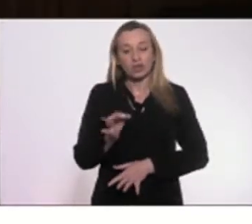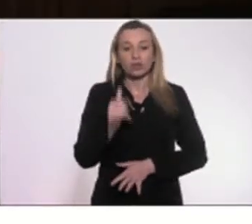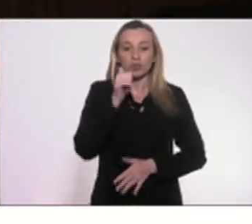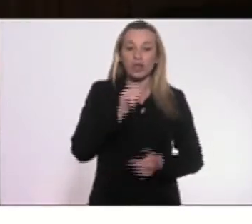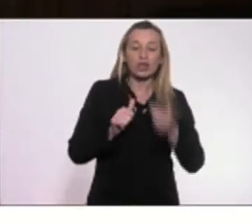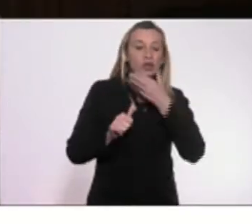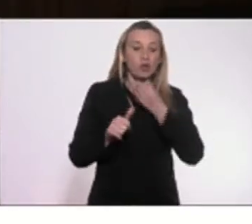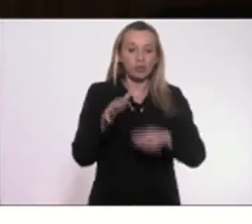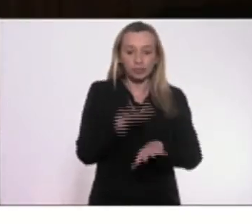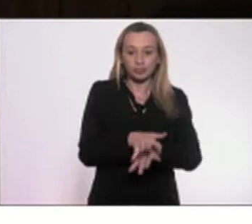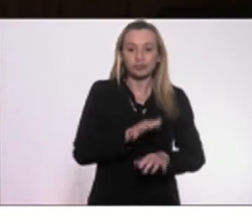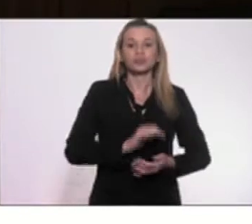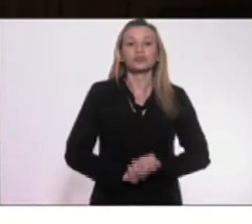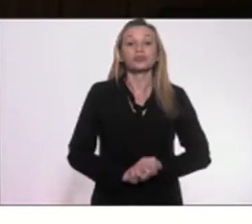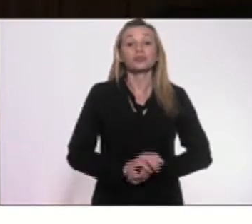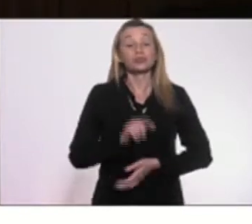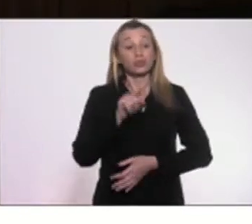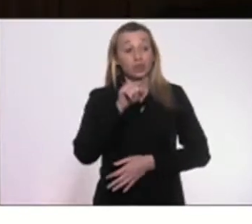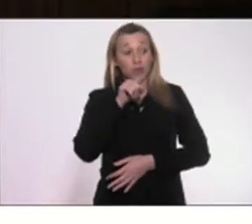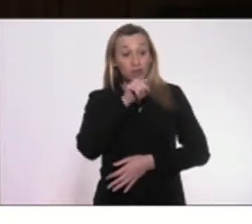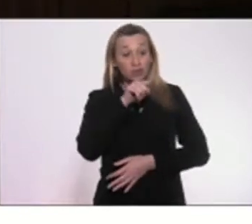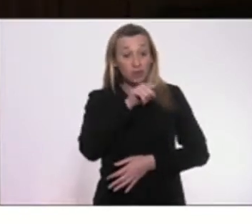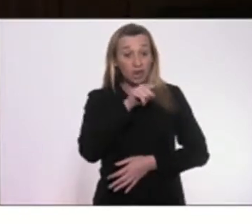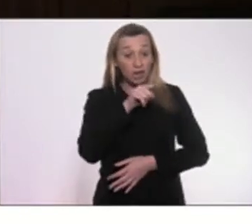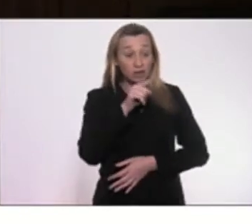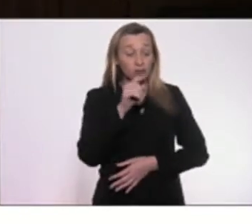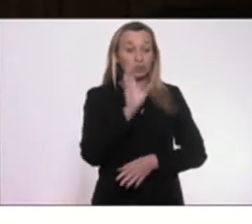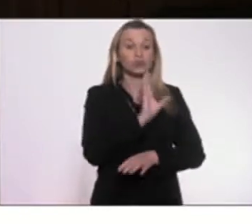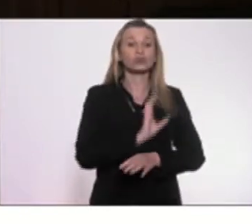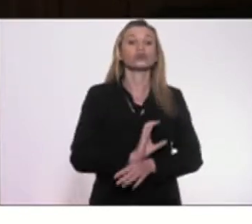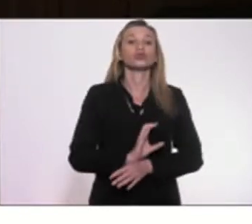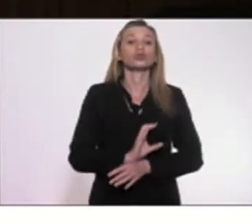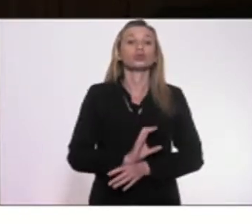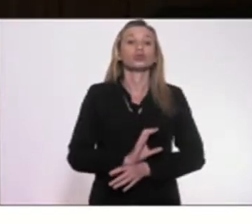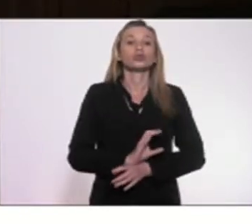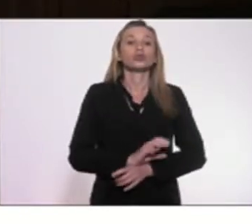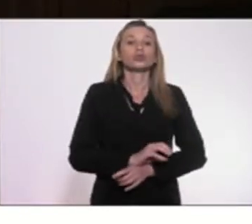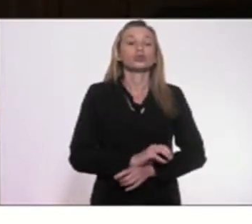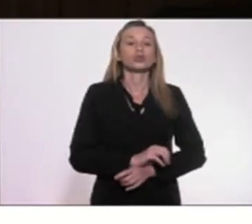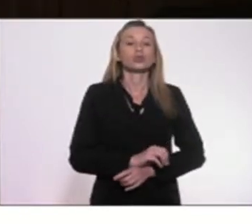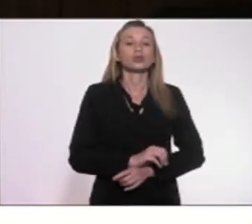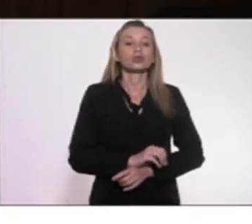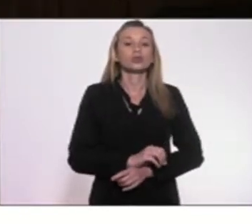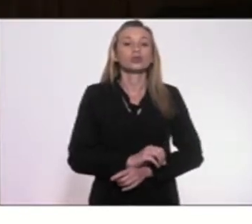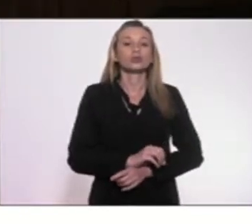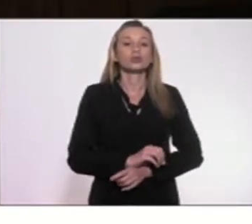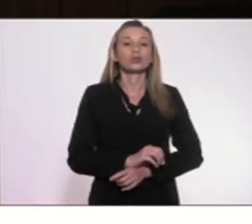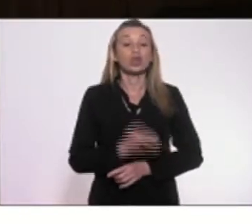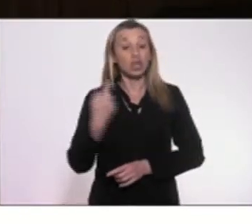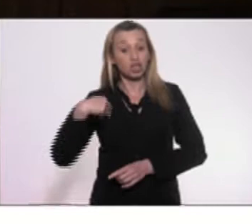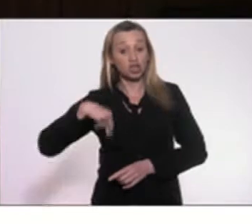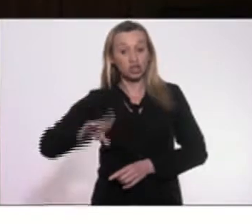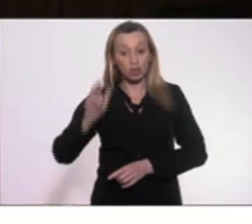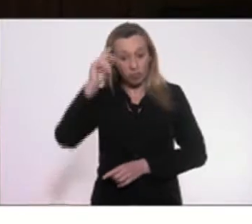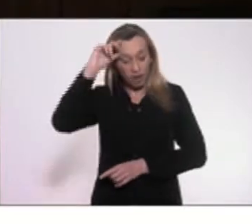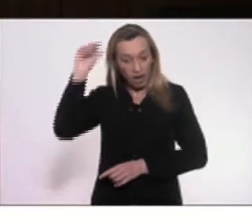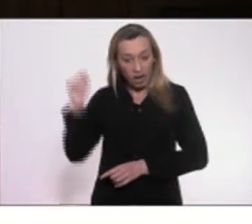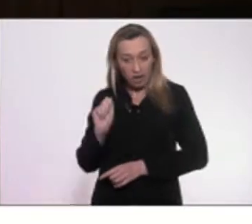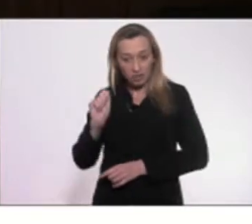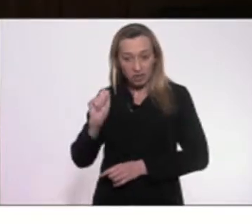vai no culto afro, esse preconceito não